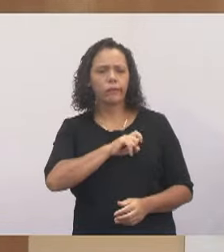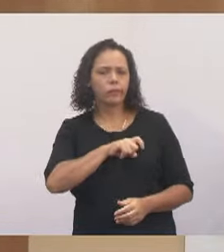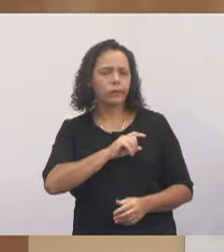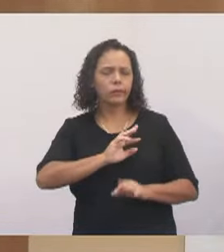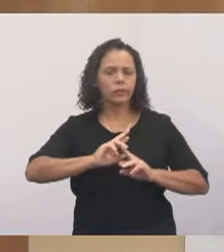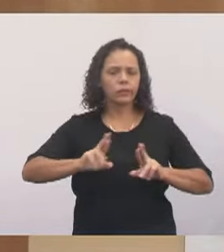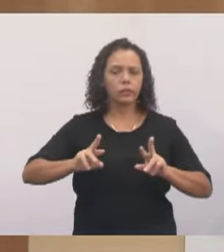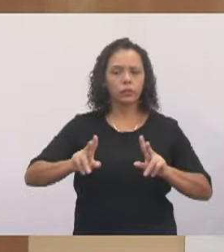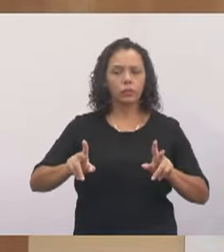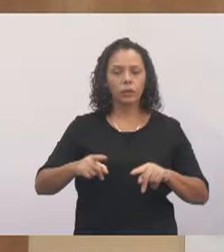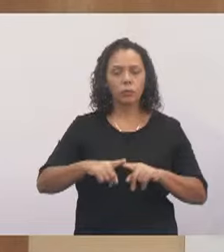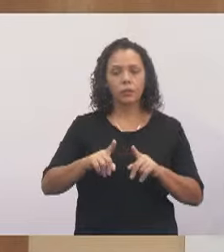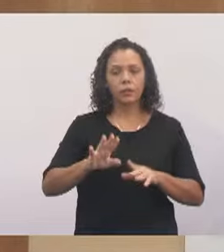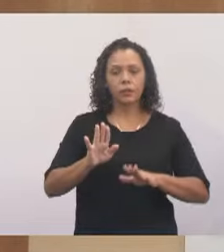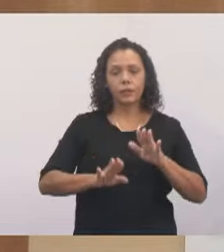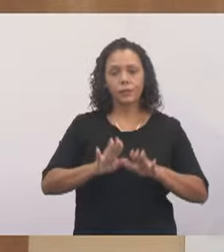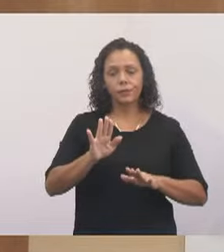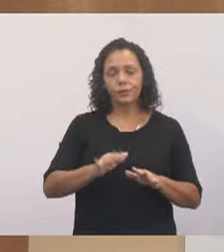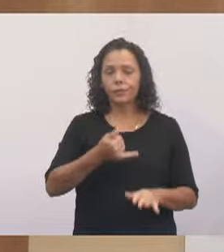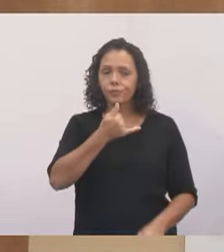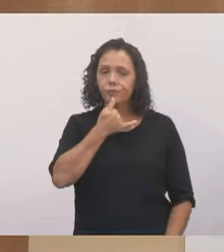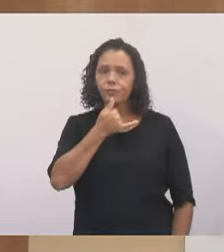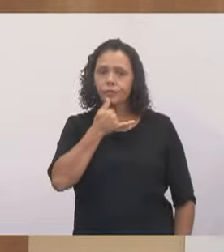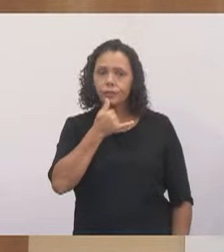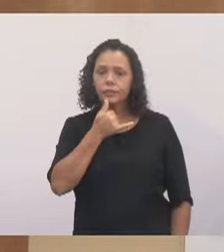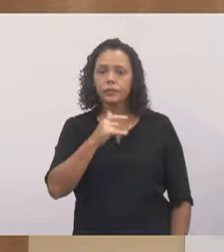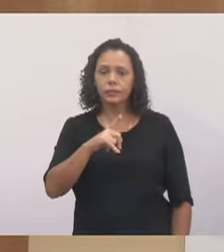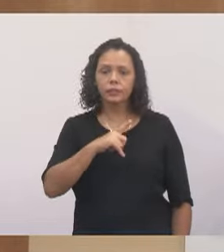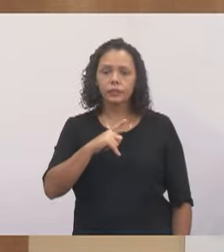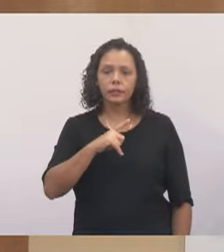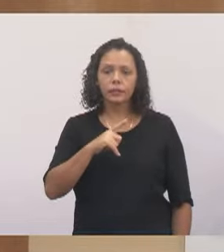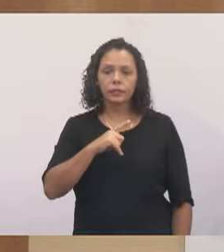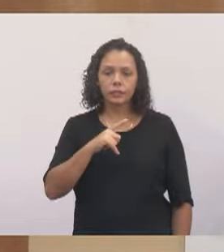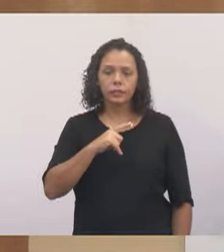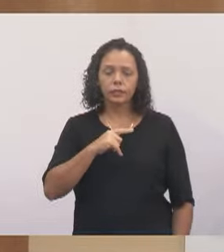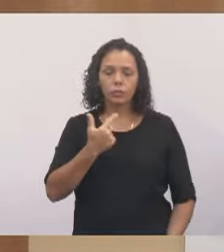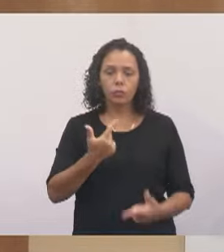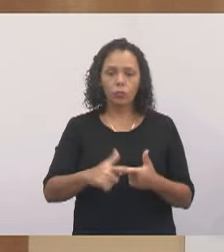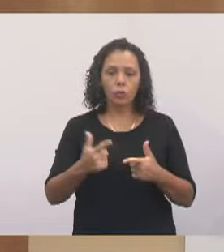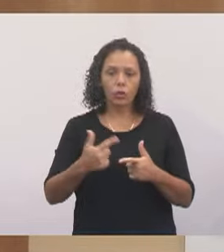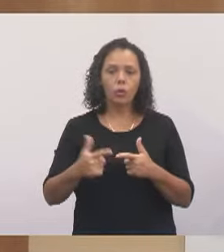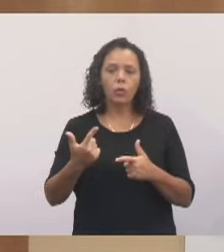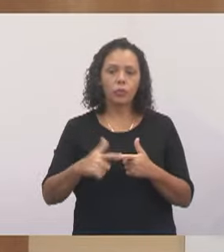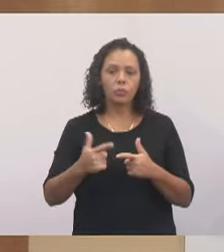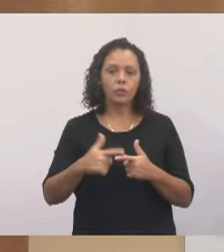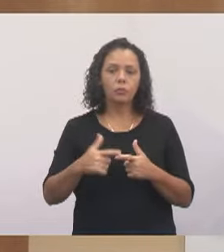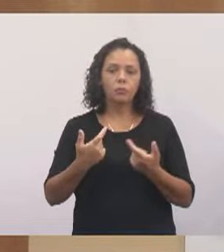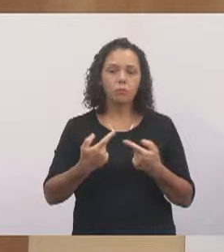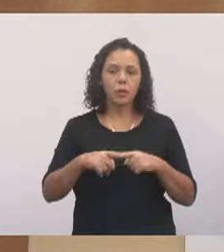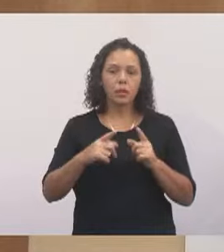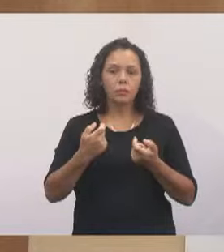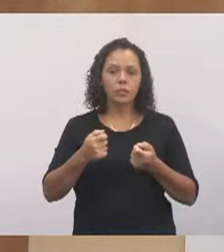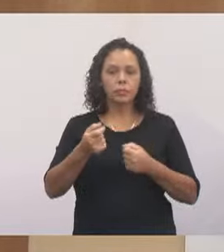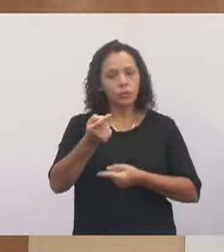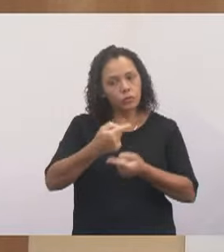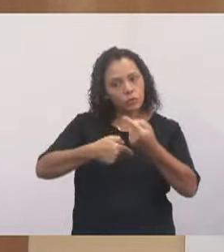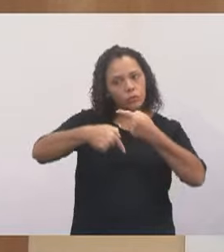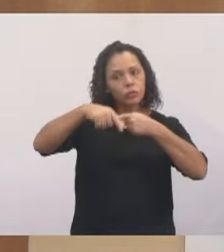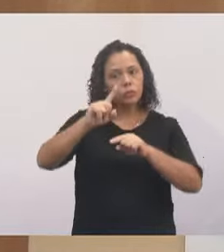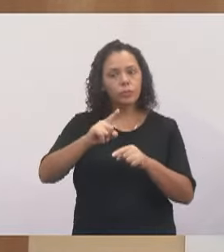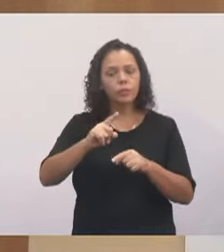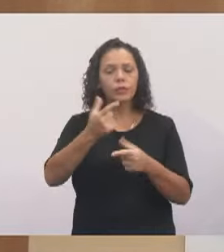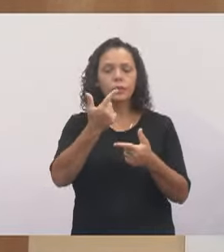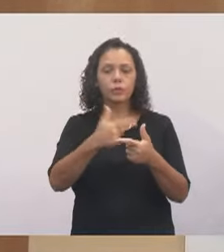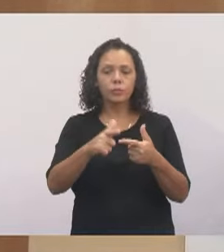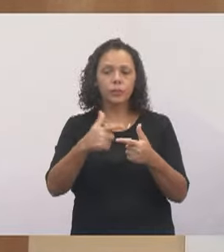aqui. Mas, infelizmente, a gente sabe que isso, a gente passa por esses percalços e a gente precisa superar esses obstáculos que